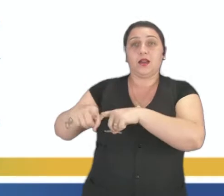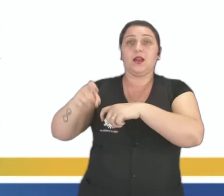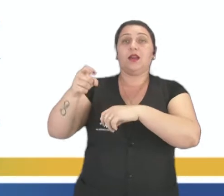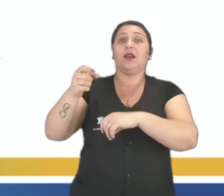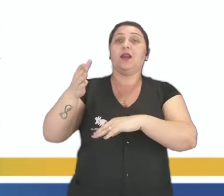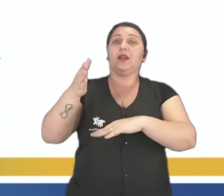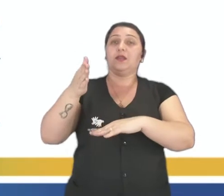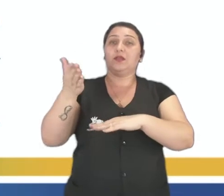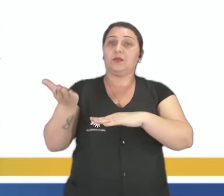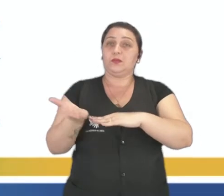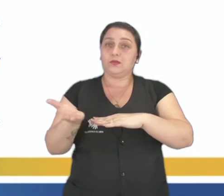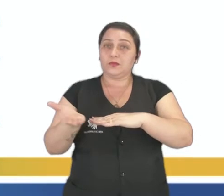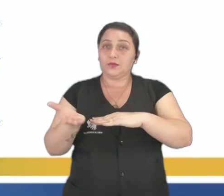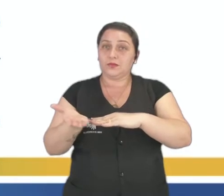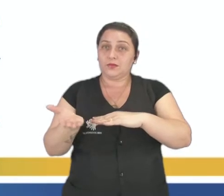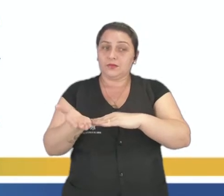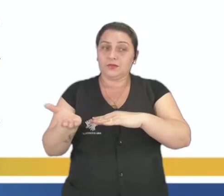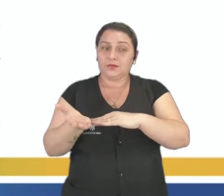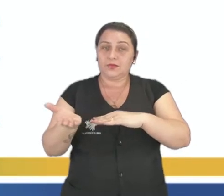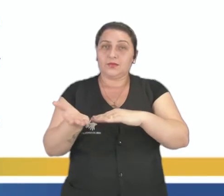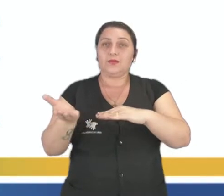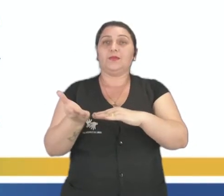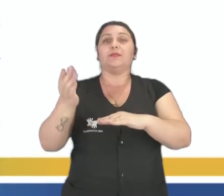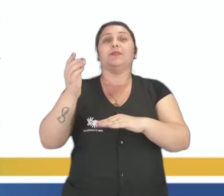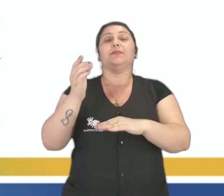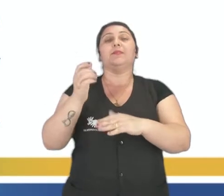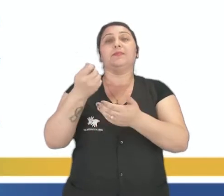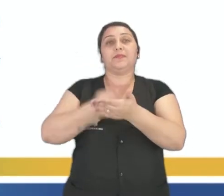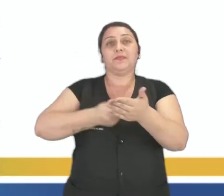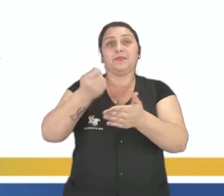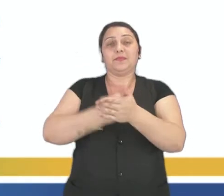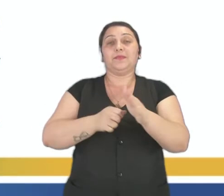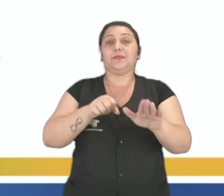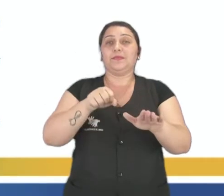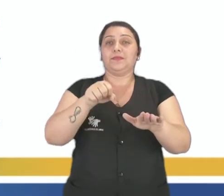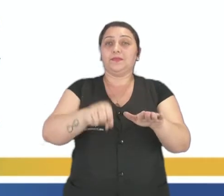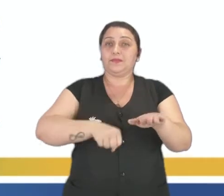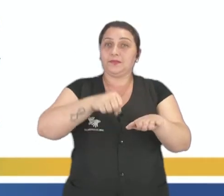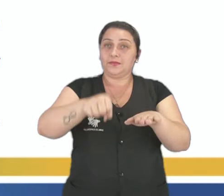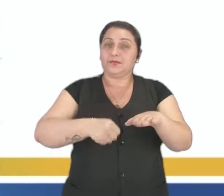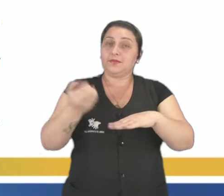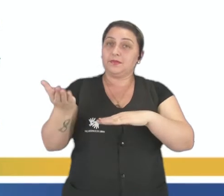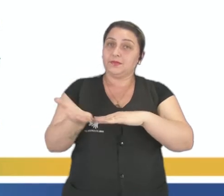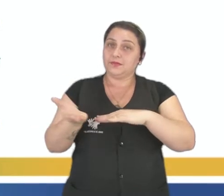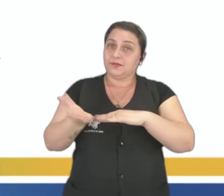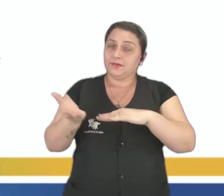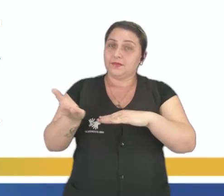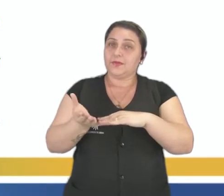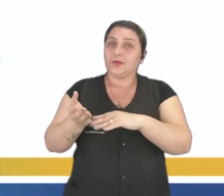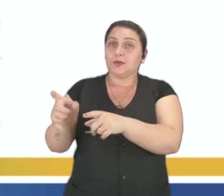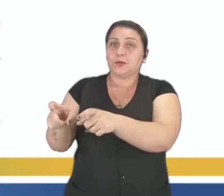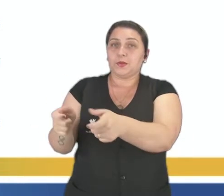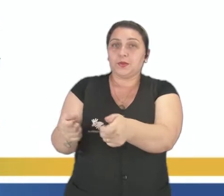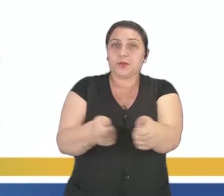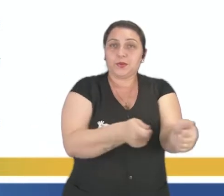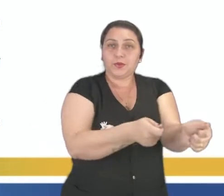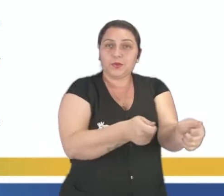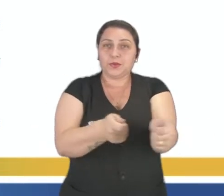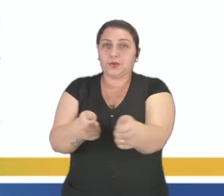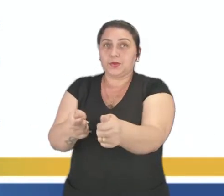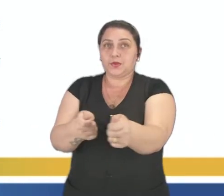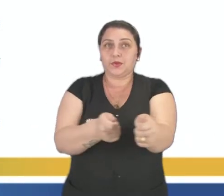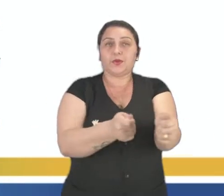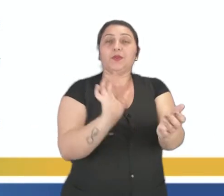uma agricultura que ela exige maquinário moderno, irrigação moderna. Então,